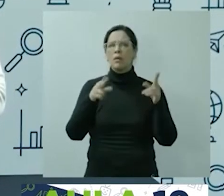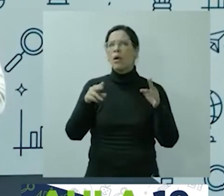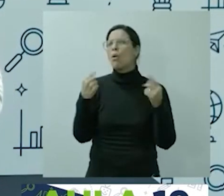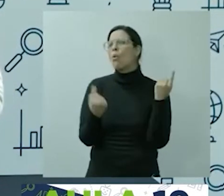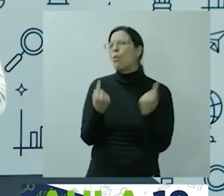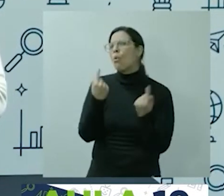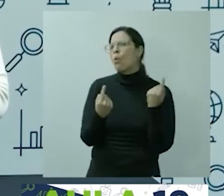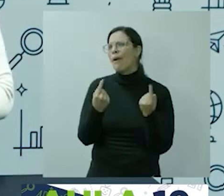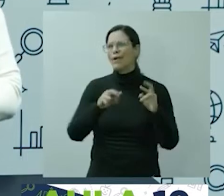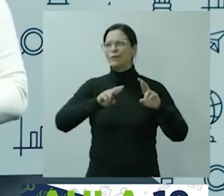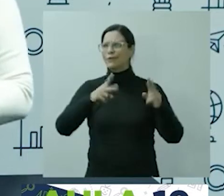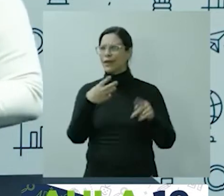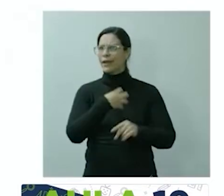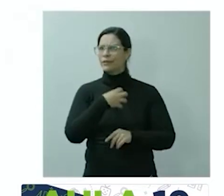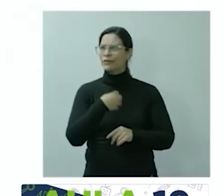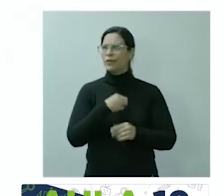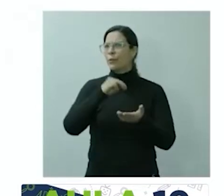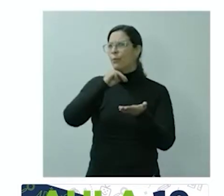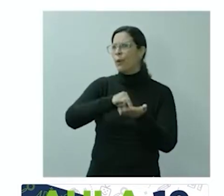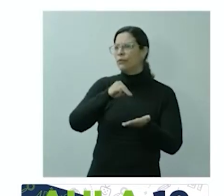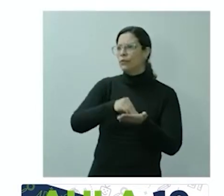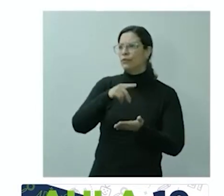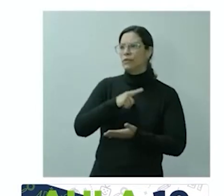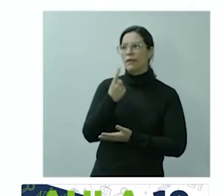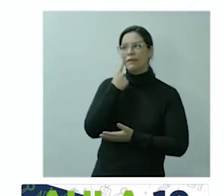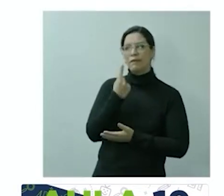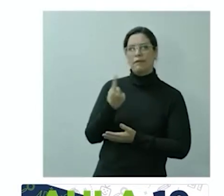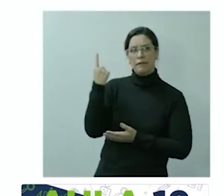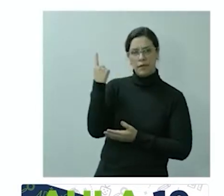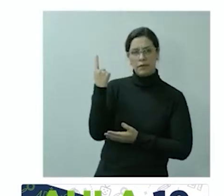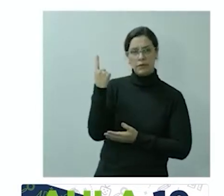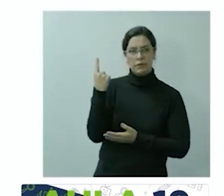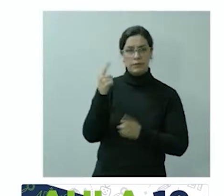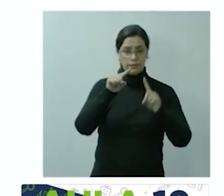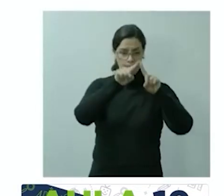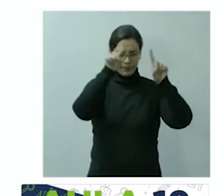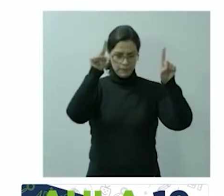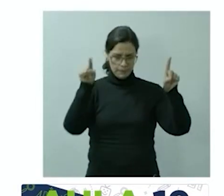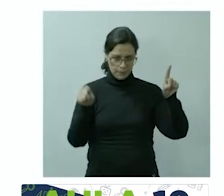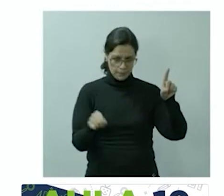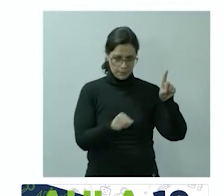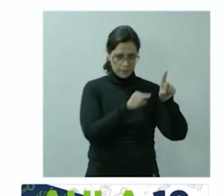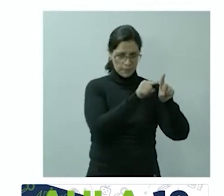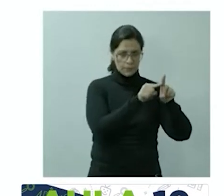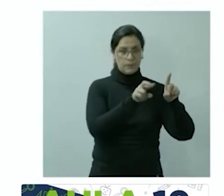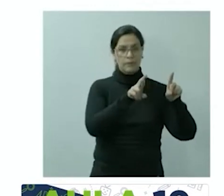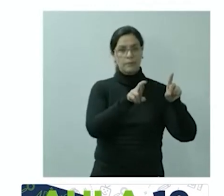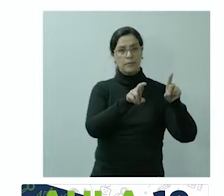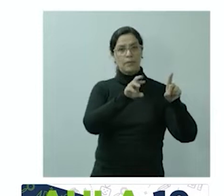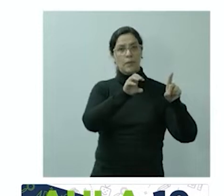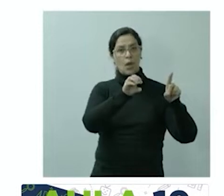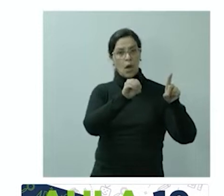descobrir qual é esse motivo. Vejam aqui. Nós temos uma roda.